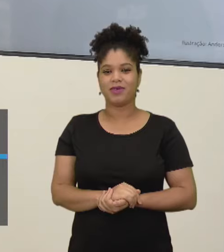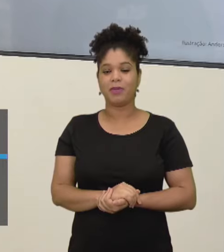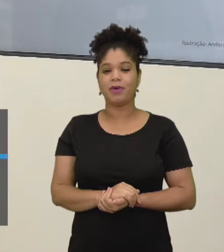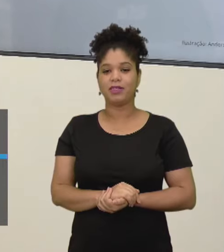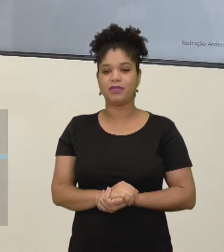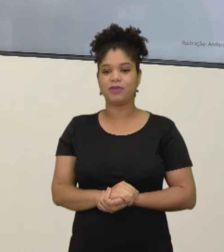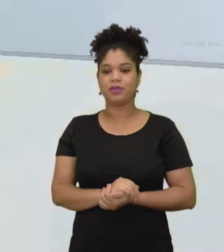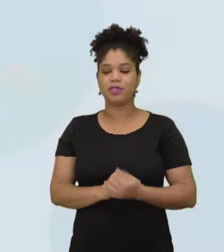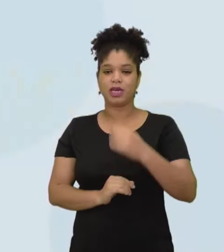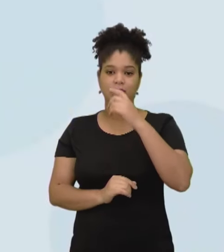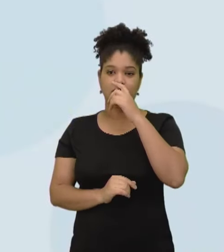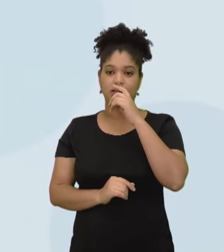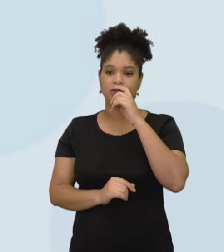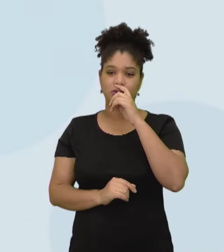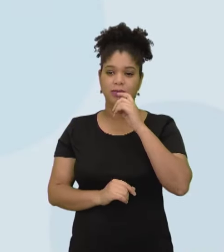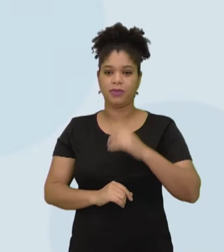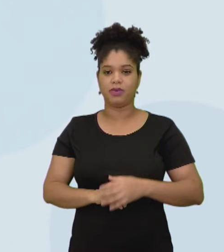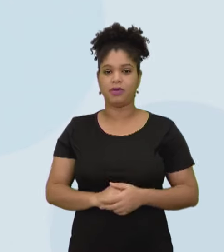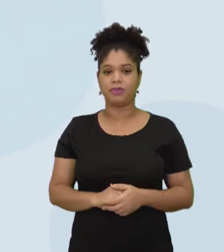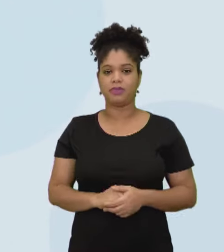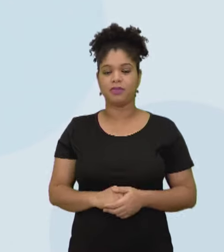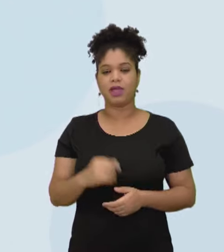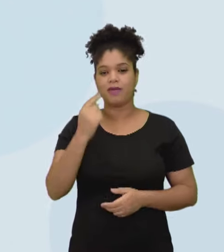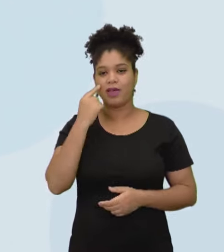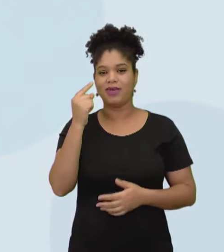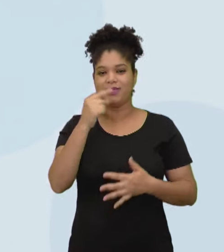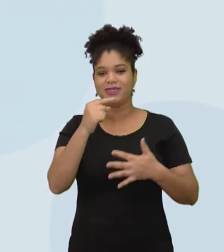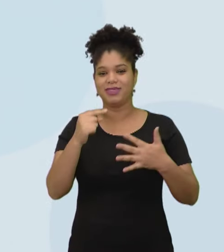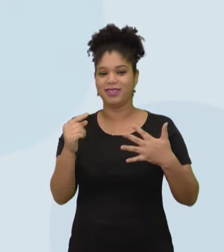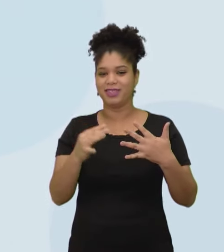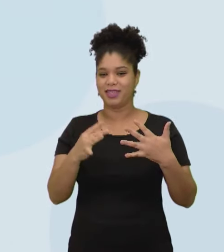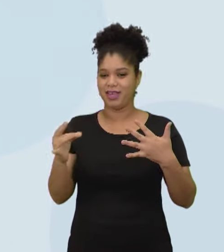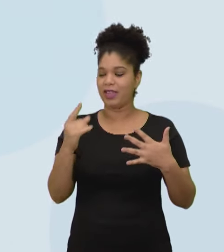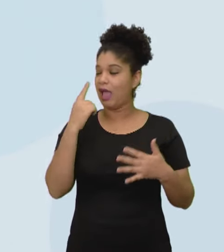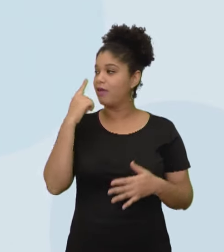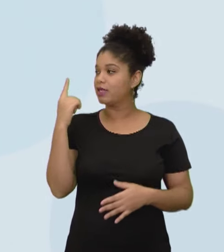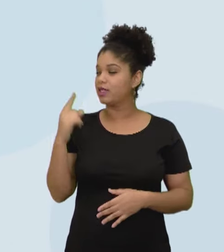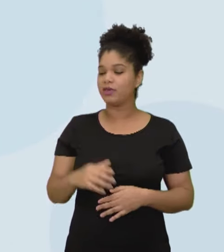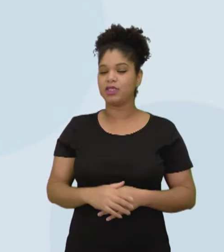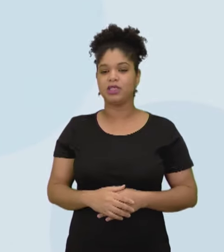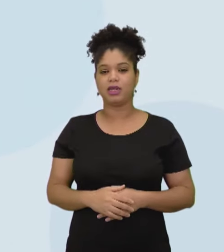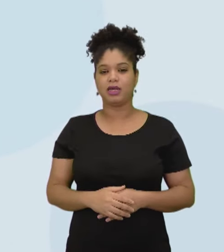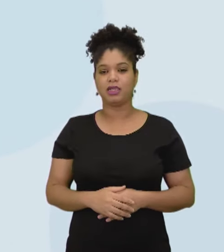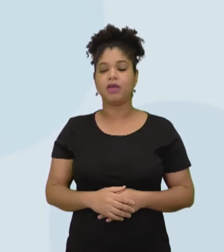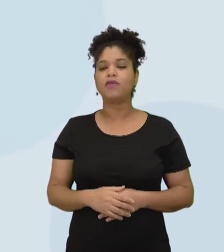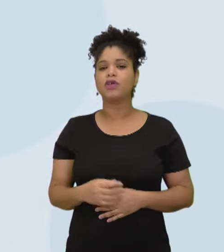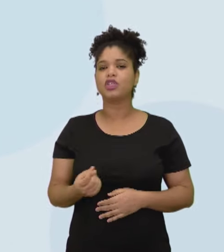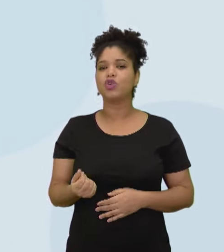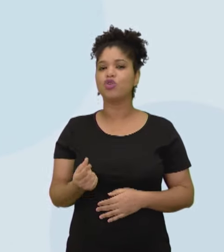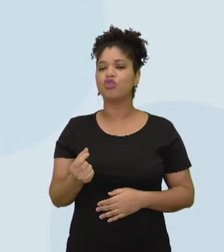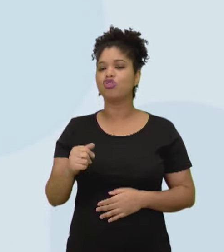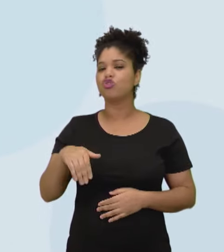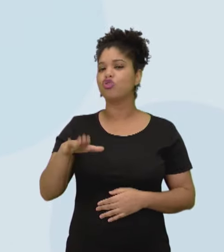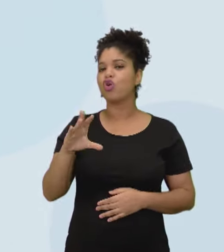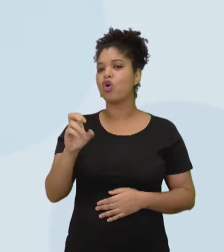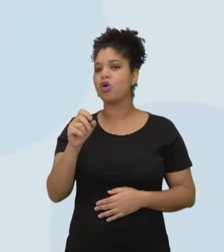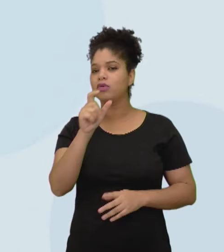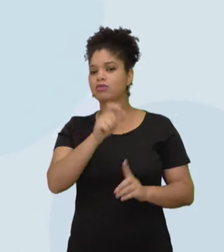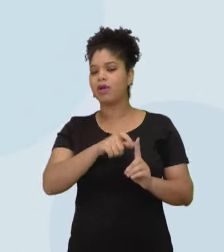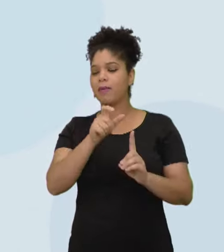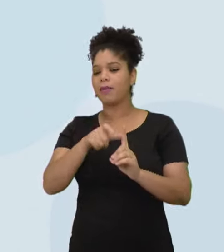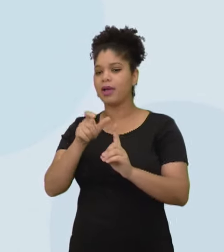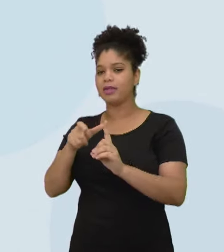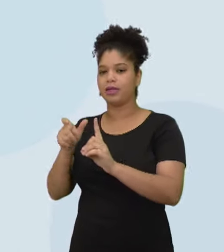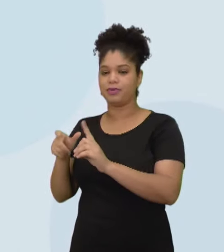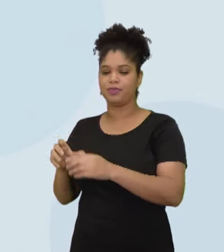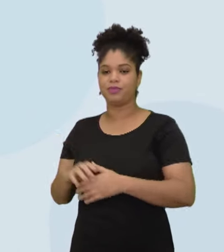a nossa eletiva, né? Vamos só finalizar aqui com aquele objetivo principal, o lucro ou as pessoas? Vamos responder essa pergunta. E